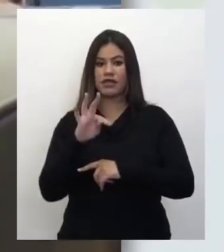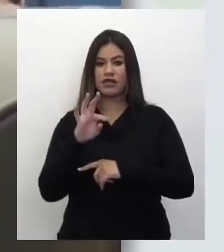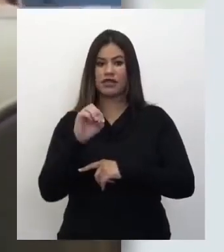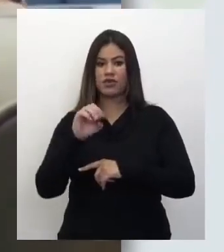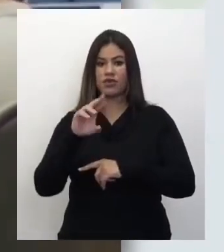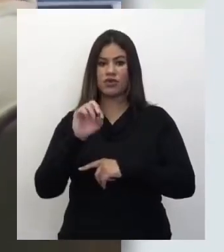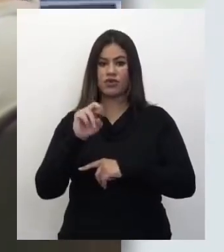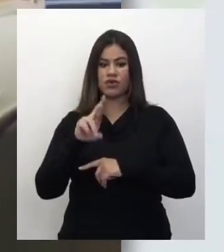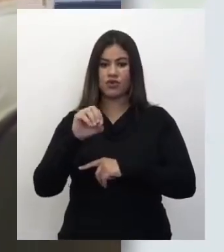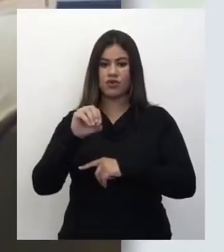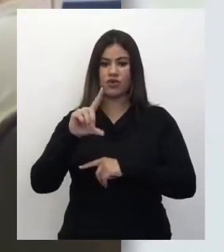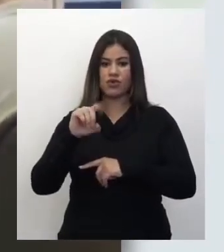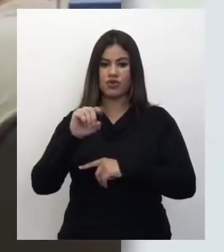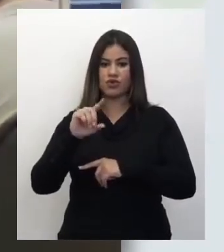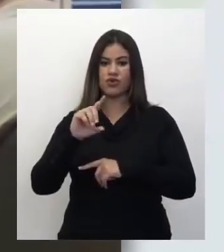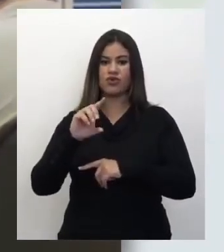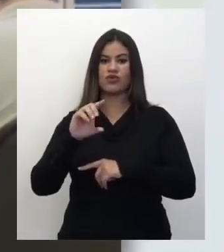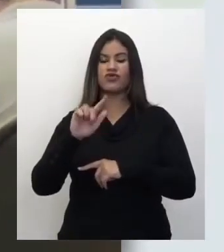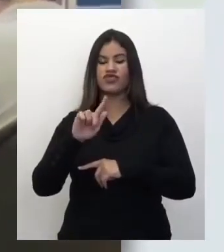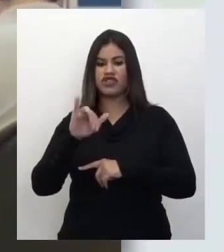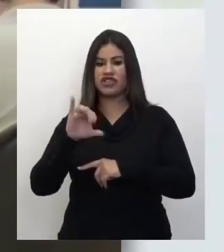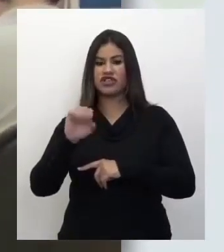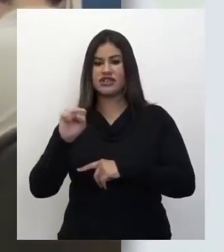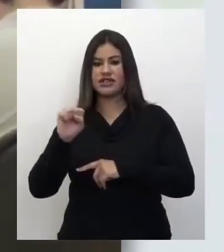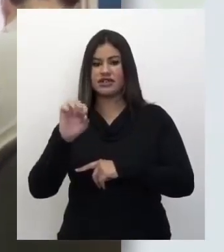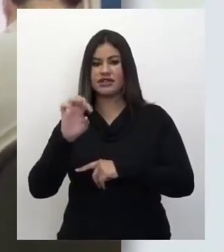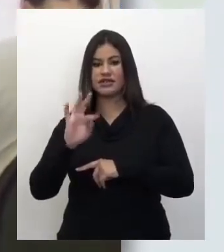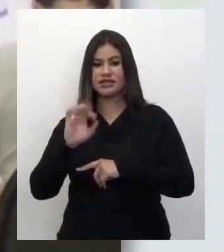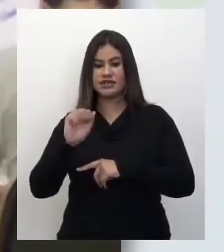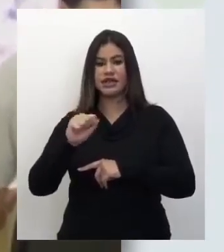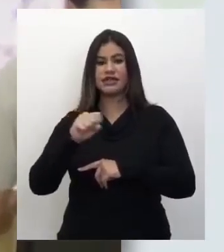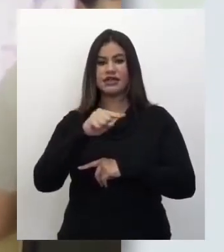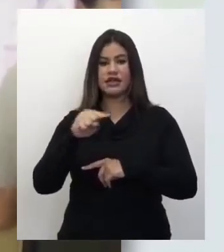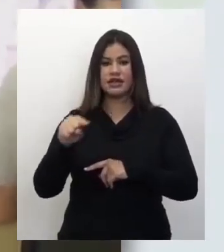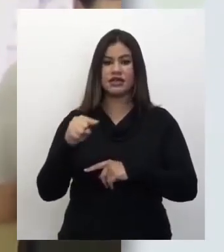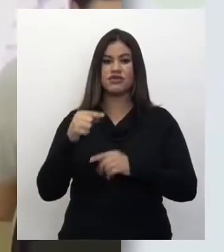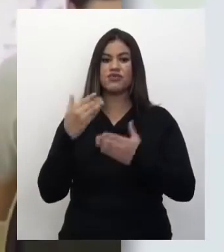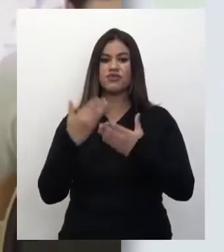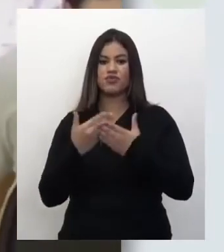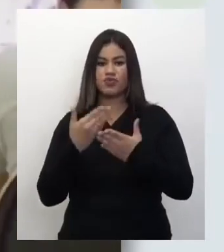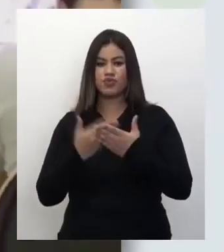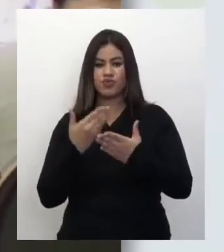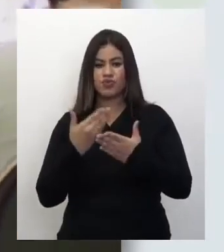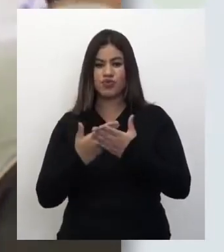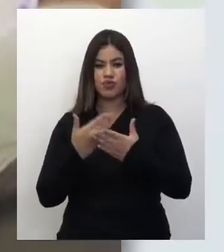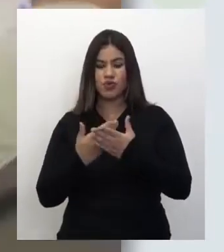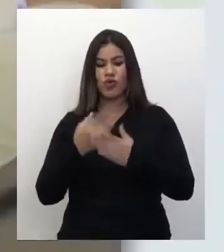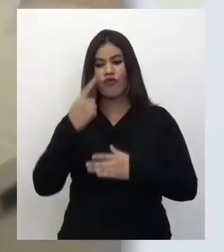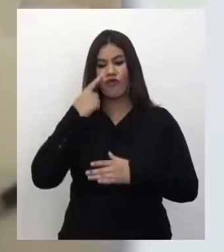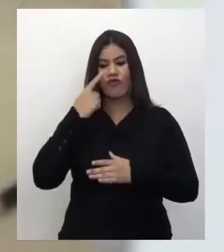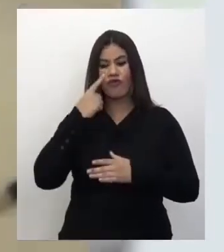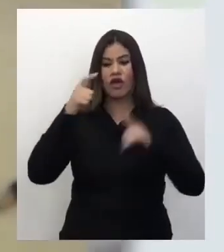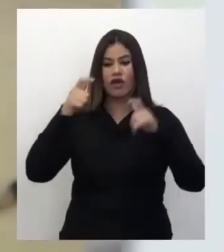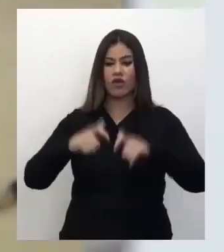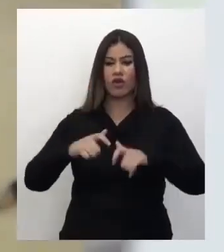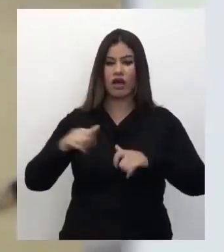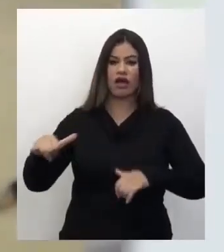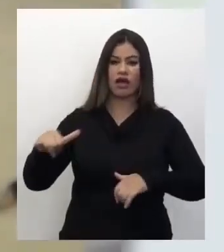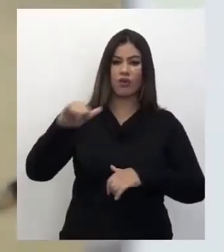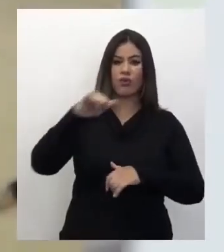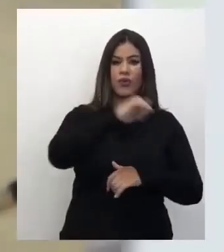dados observados de plataformas de coleta de dados, instrumentos de medição em aeroportos, radares e